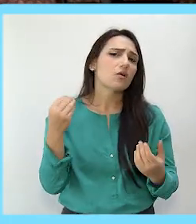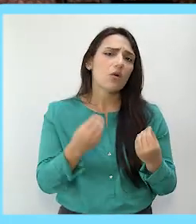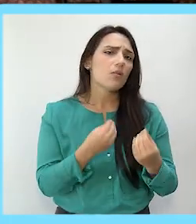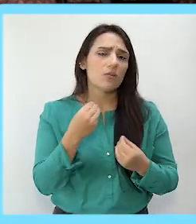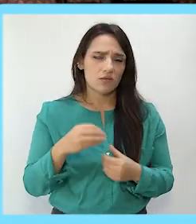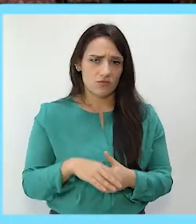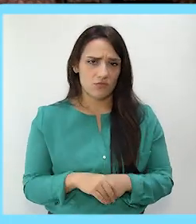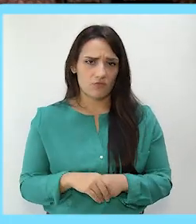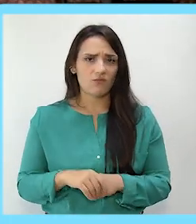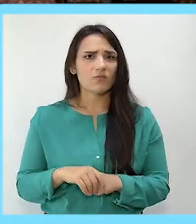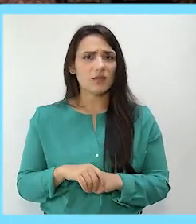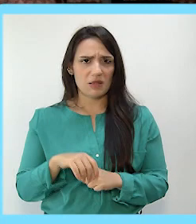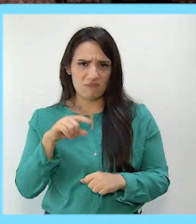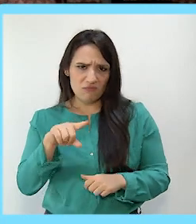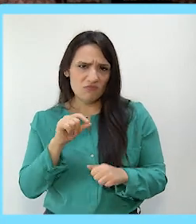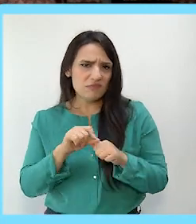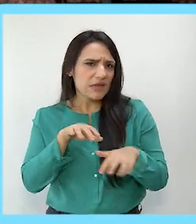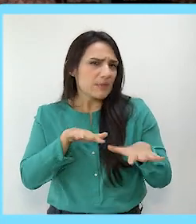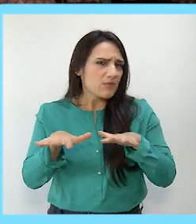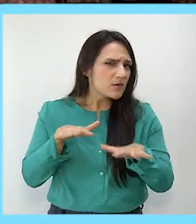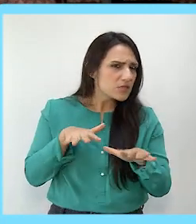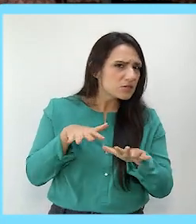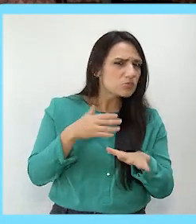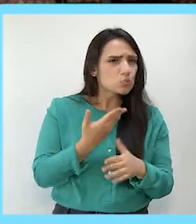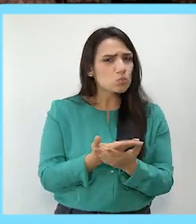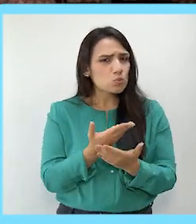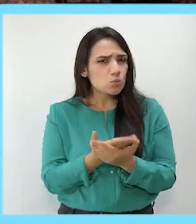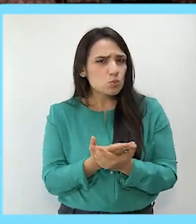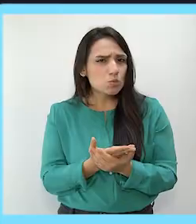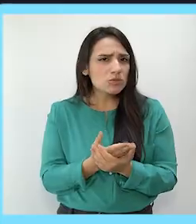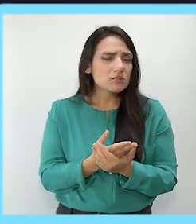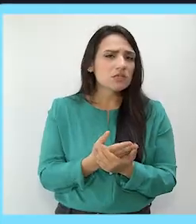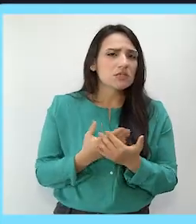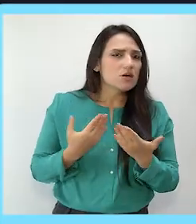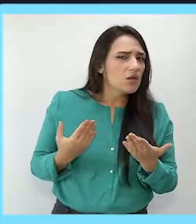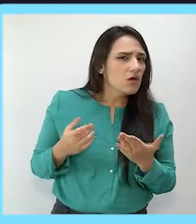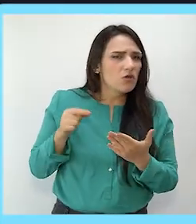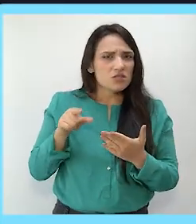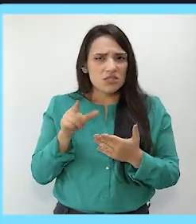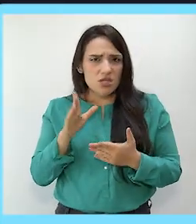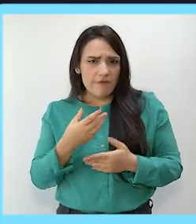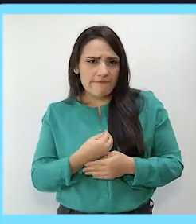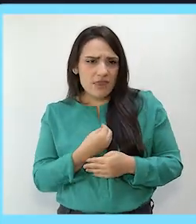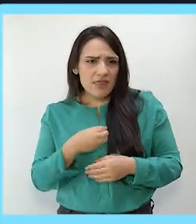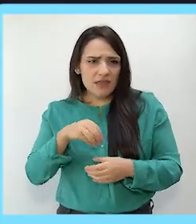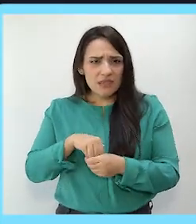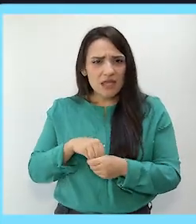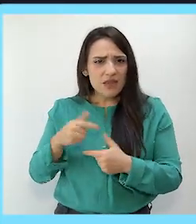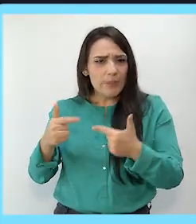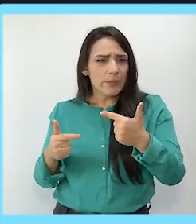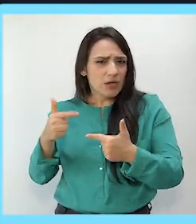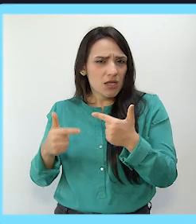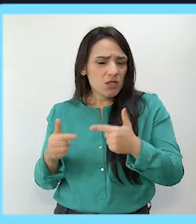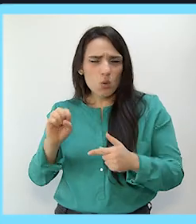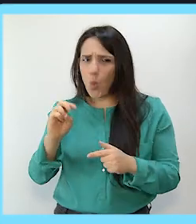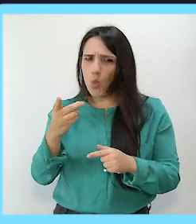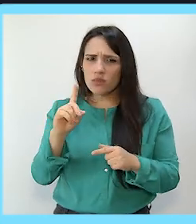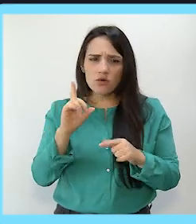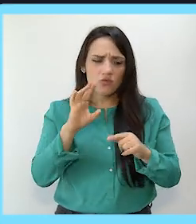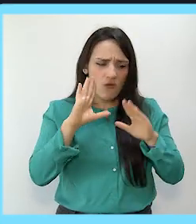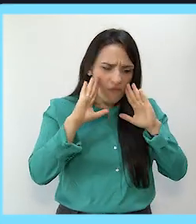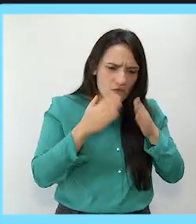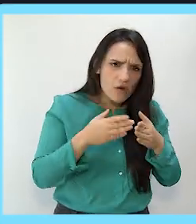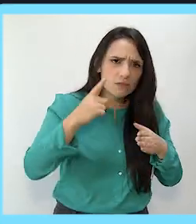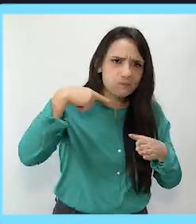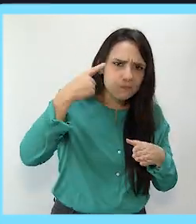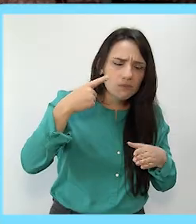começou a estudar mais, mas chegou a fazer movimento estudantil, chegou a participar de atividades políticas ou já era mais concentrada, mais